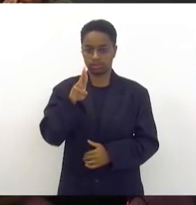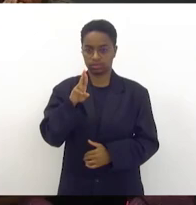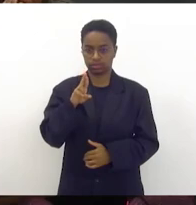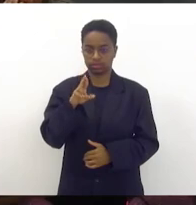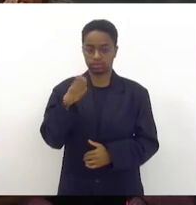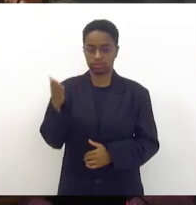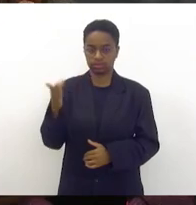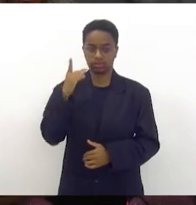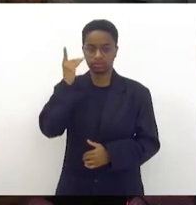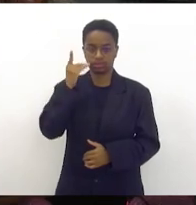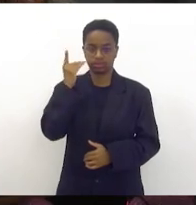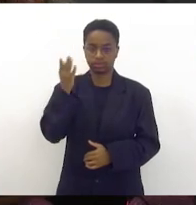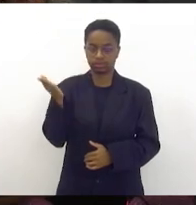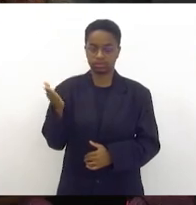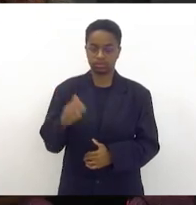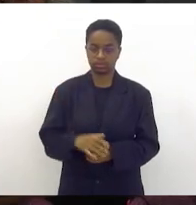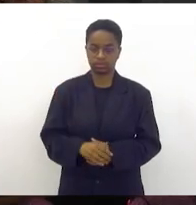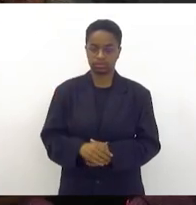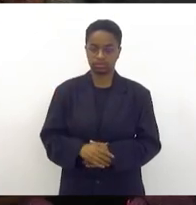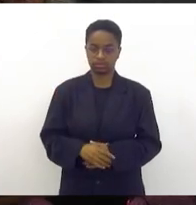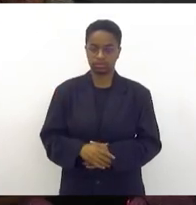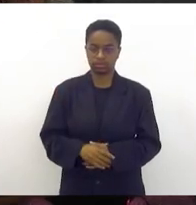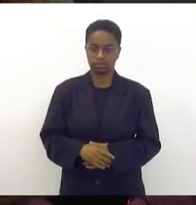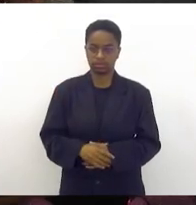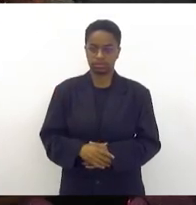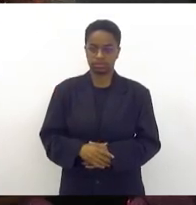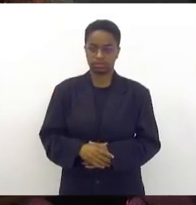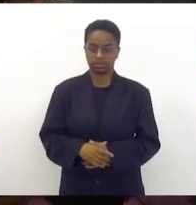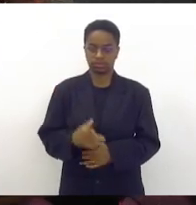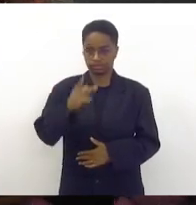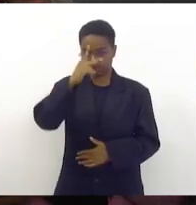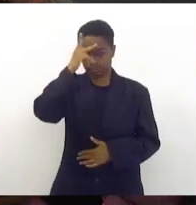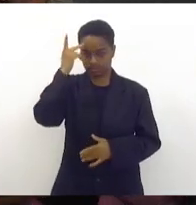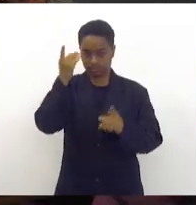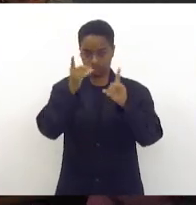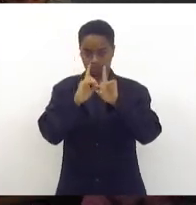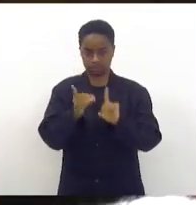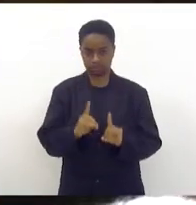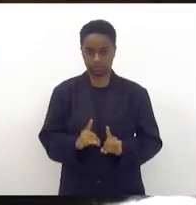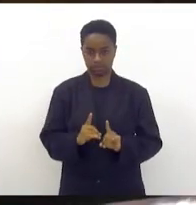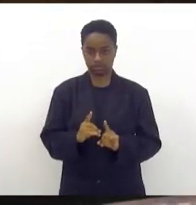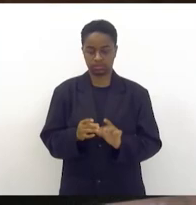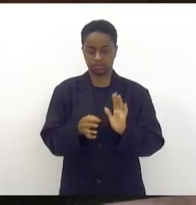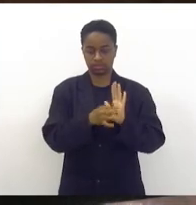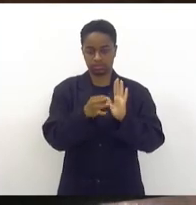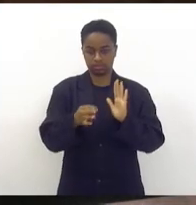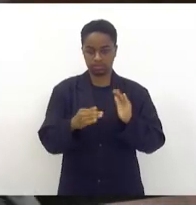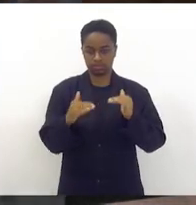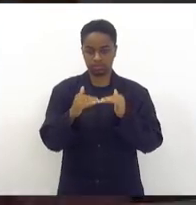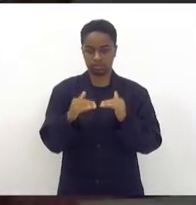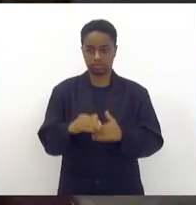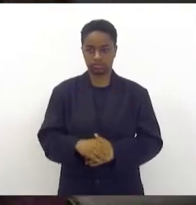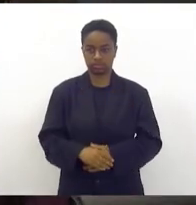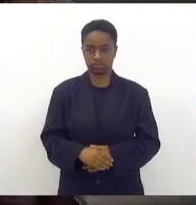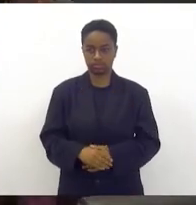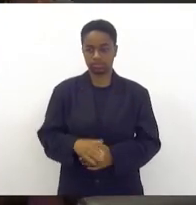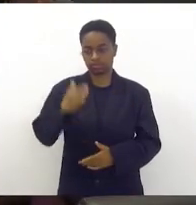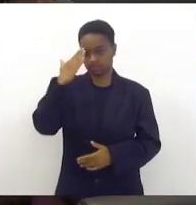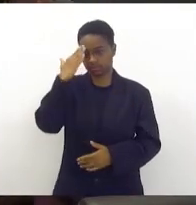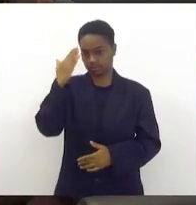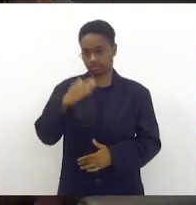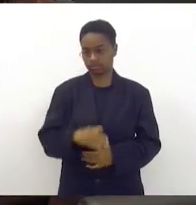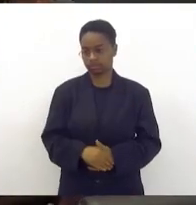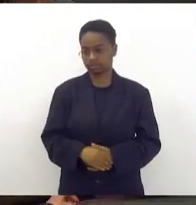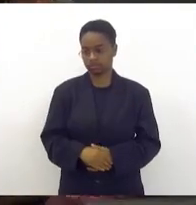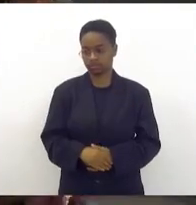nome, deputado Muni Neto. Pessoas com deficiência, nosso nome. Presidente, parecer favorável. Obrigado,